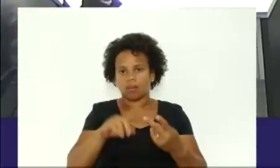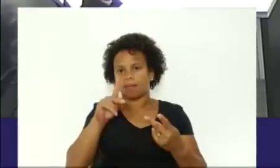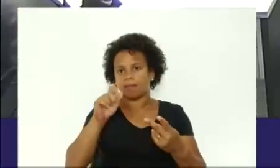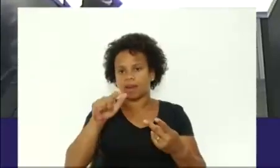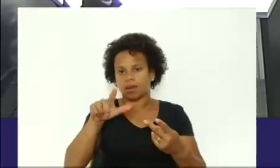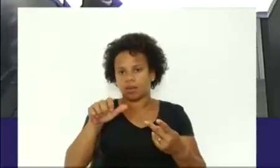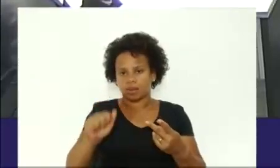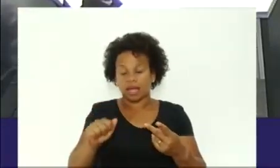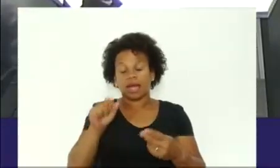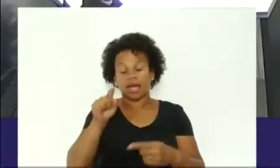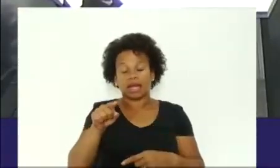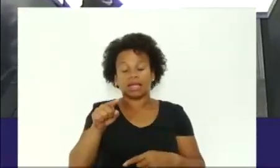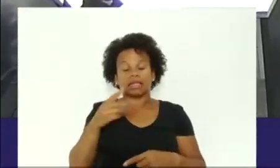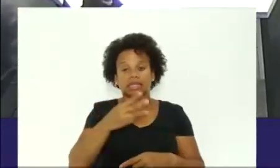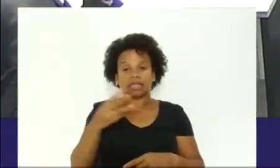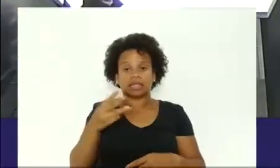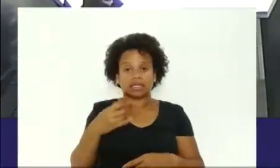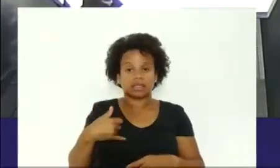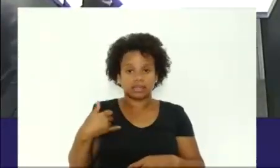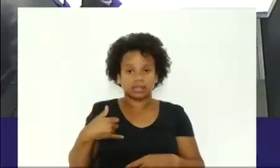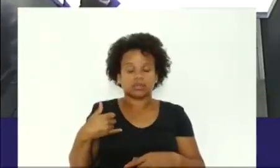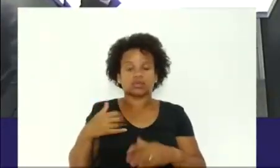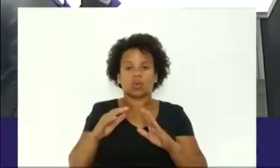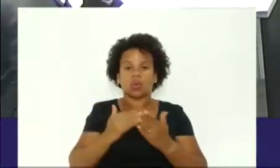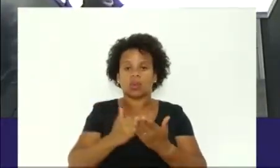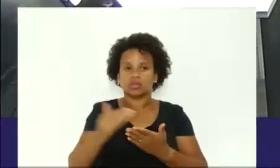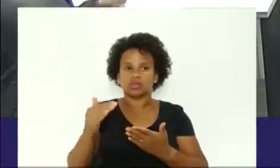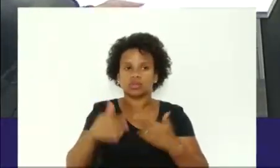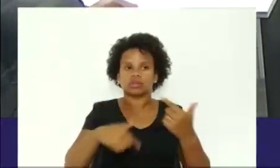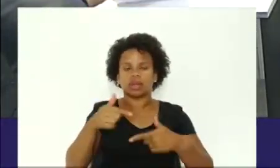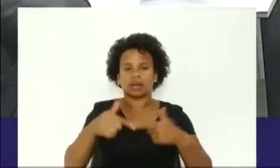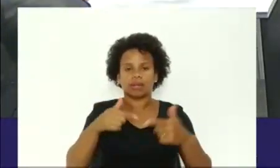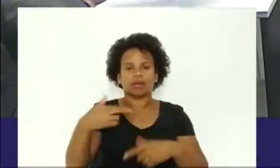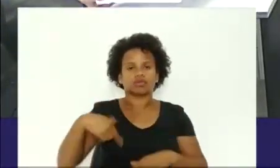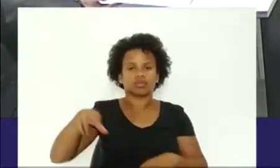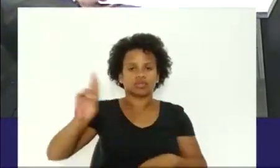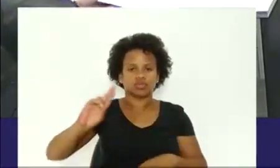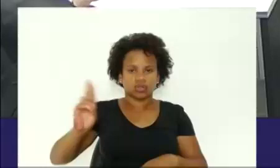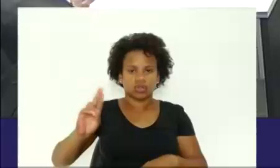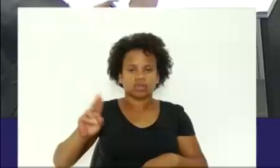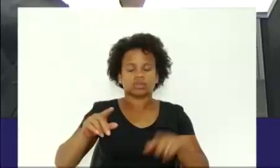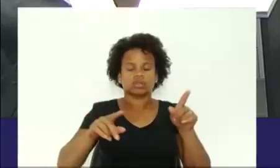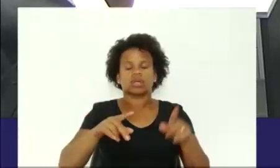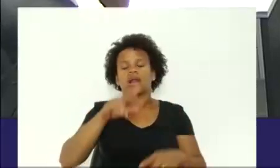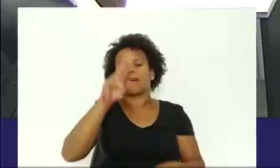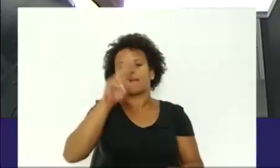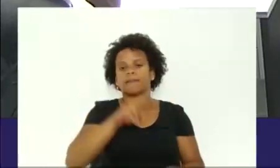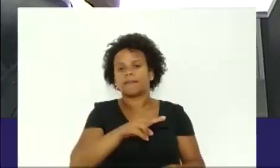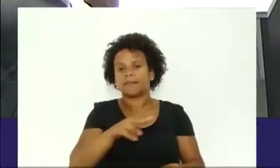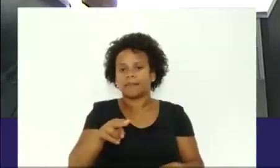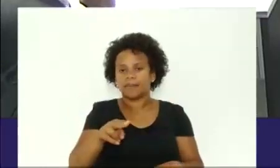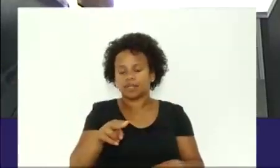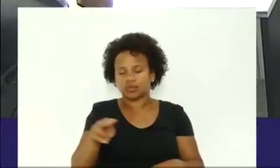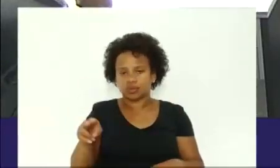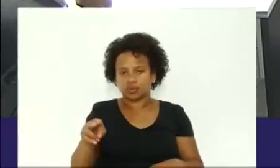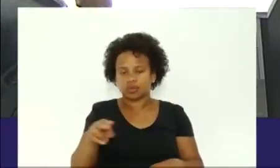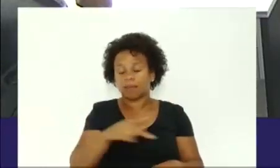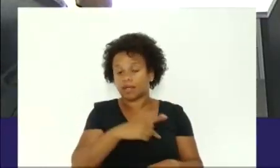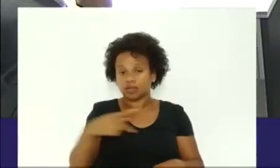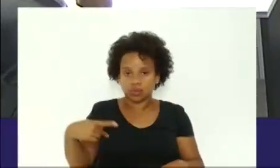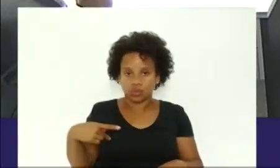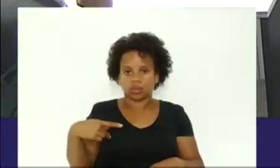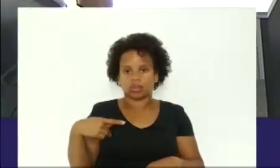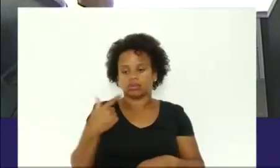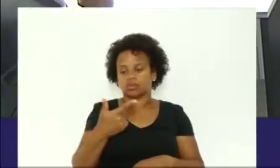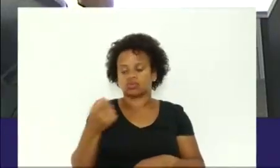a se dedicar em tempo integral a trabalhos religiosos, sendo então ordenada pastora em 2005. Hoje atua